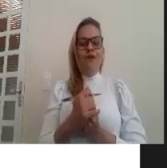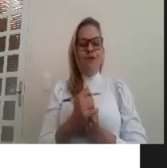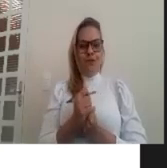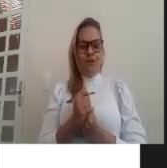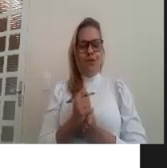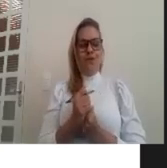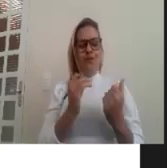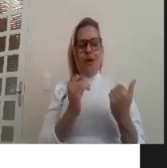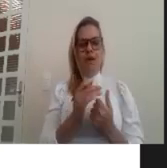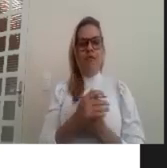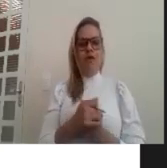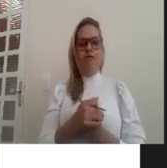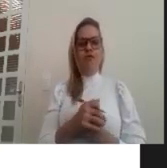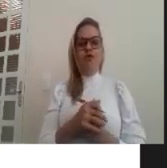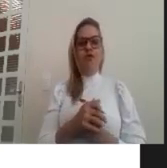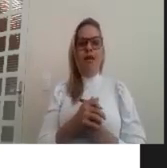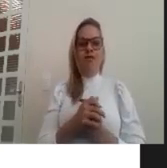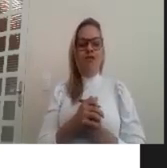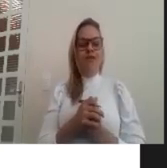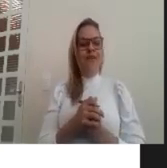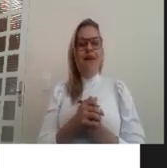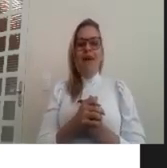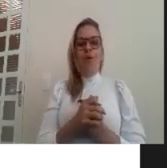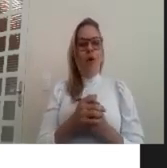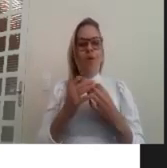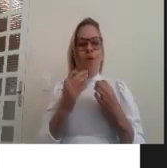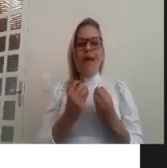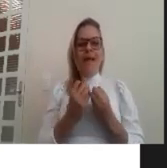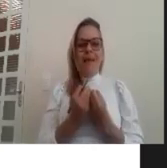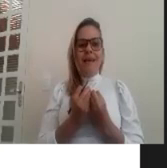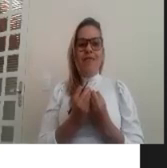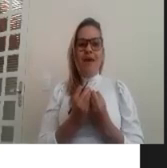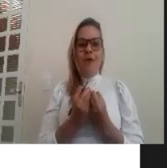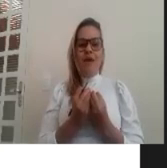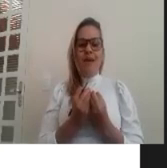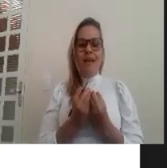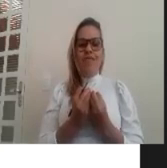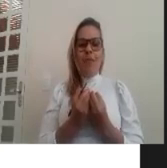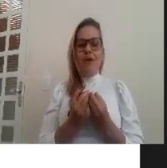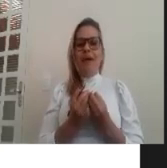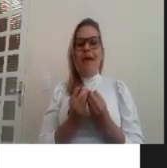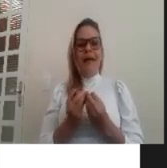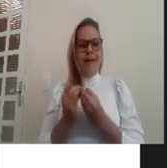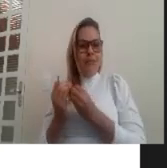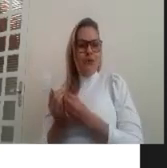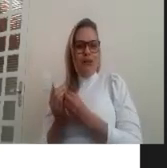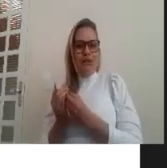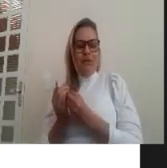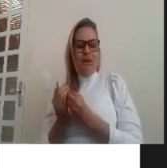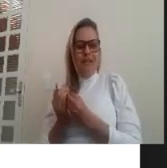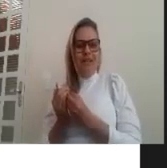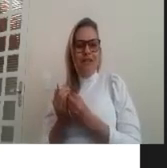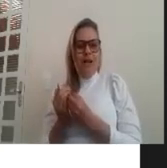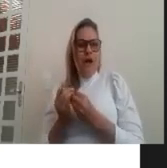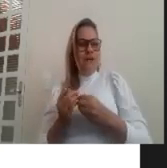o vídeo do professor para ele ver. Ele falou, gente, como é incrível, incrível. Porque ela, depois falando